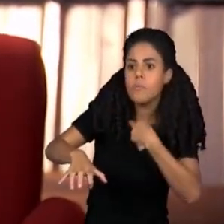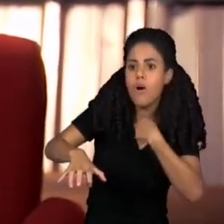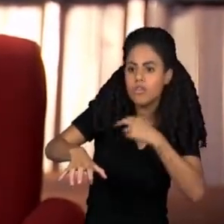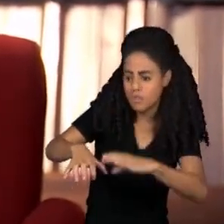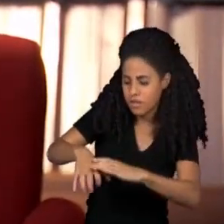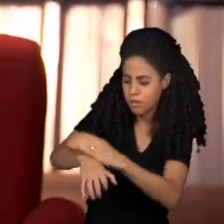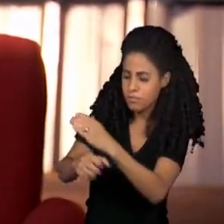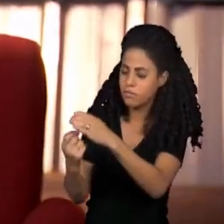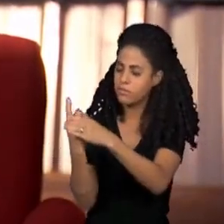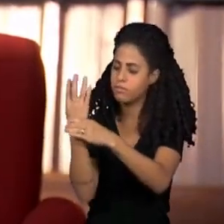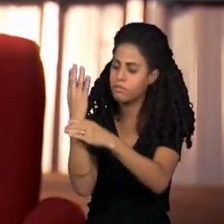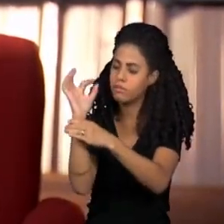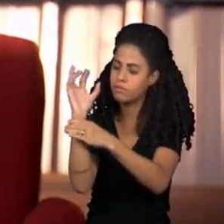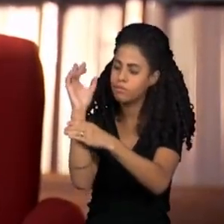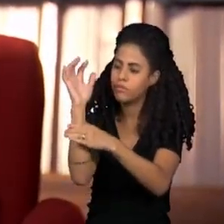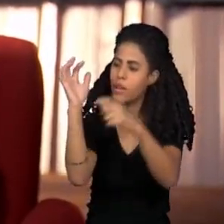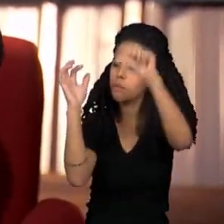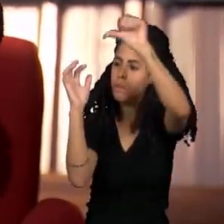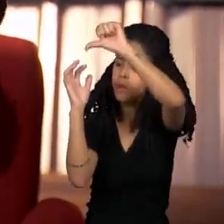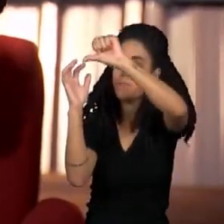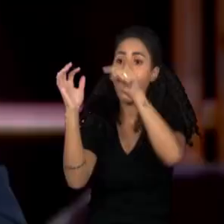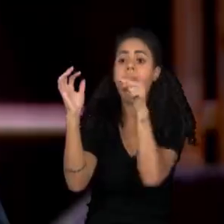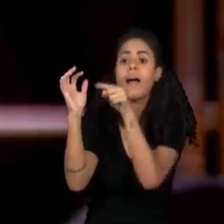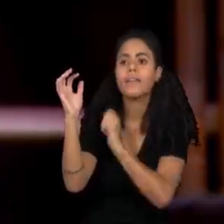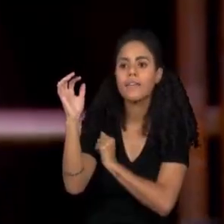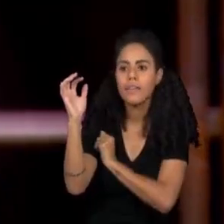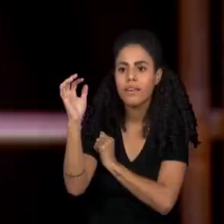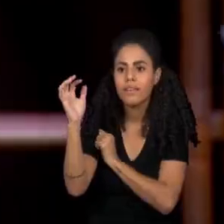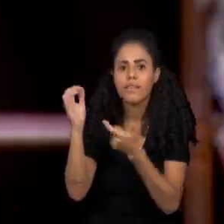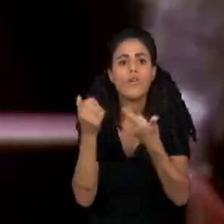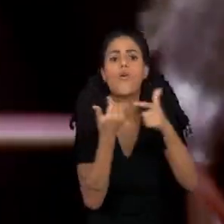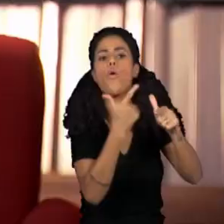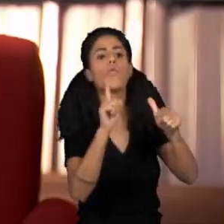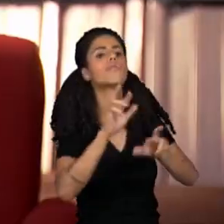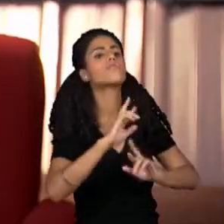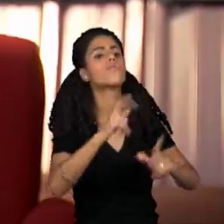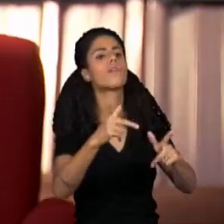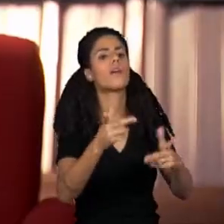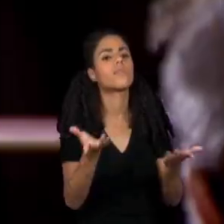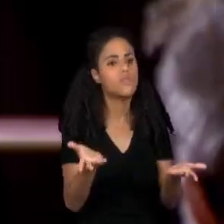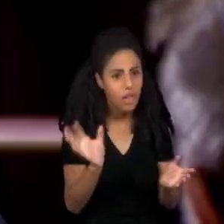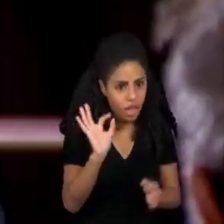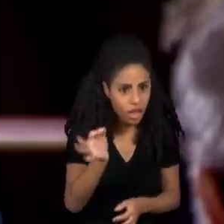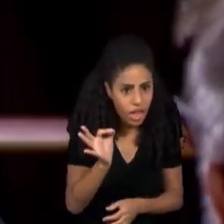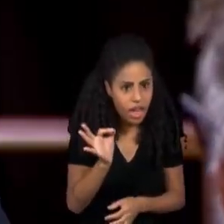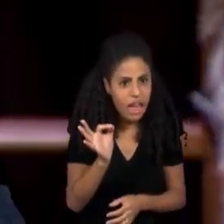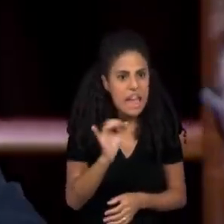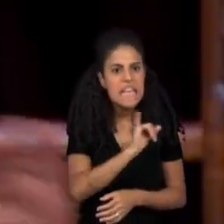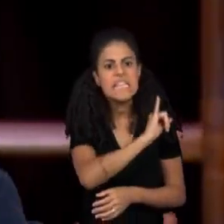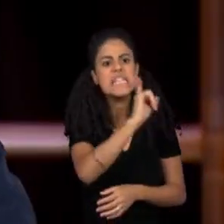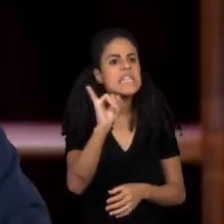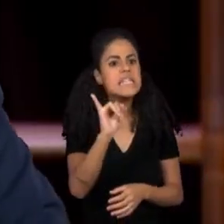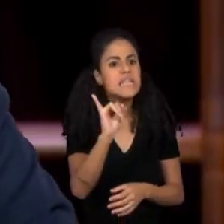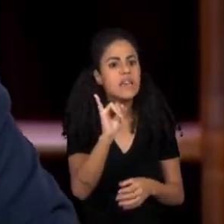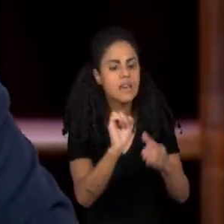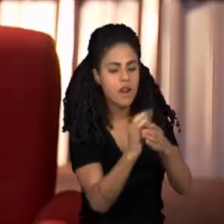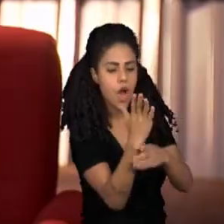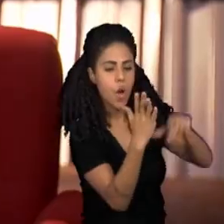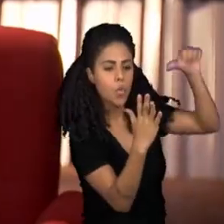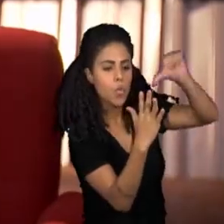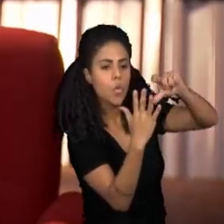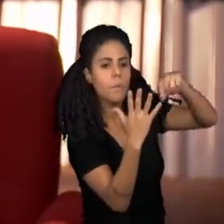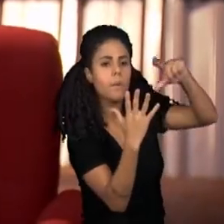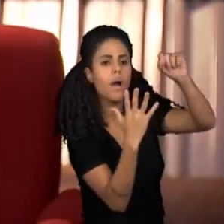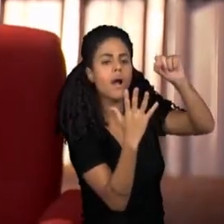uma parte da desce para ir ela e e tem outras que ao Contrário de outras ser jogar na folha aí que ela